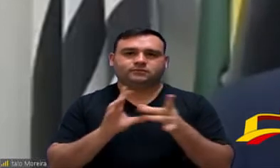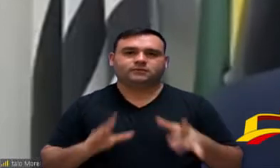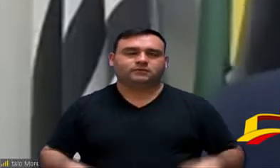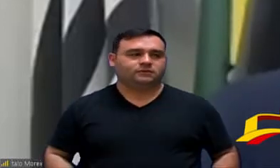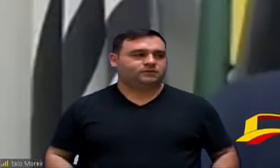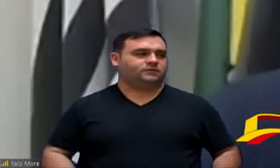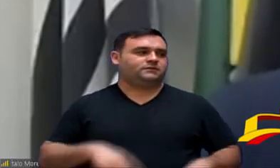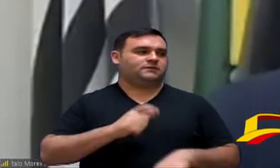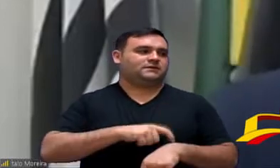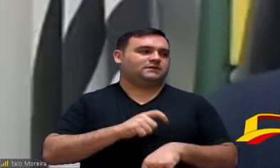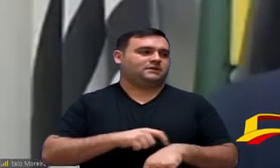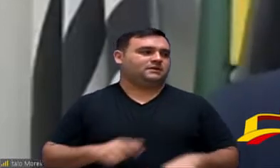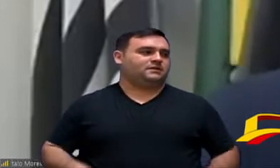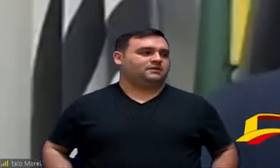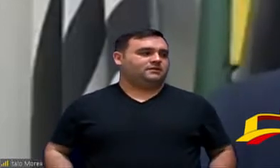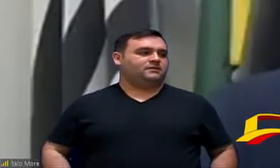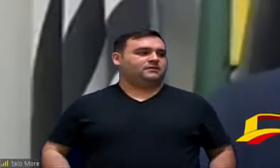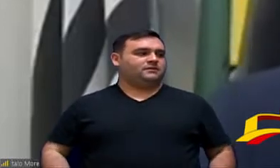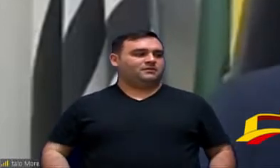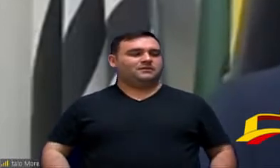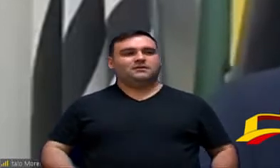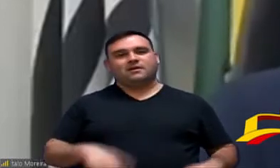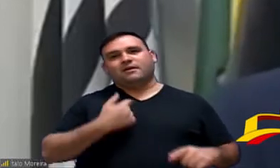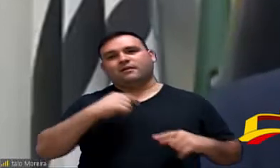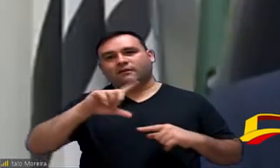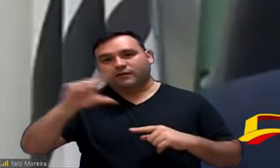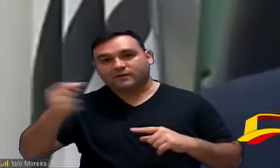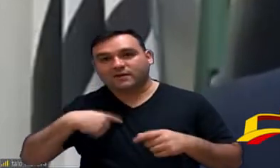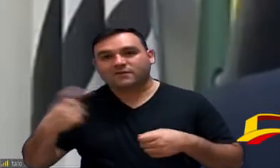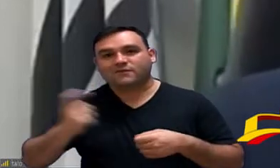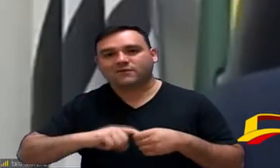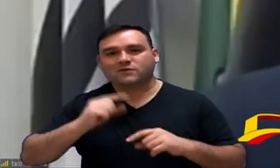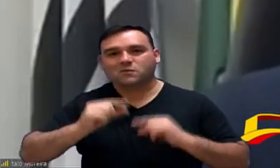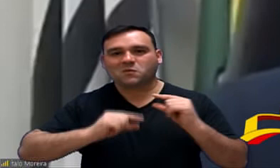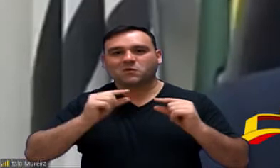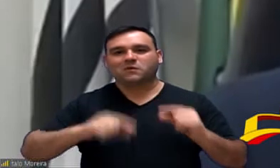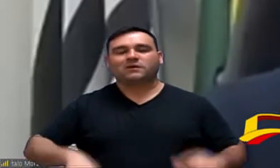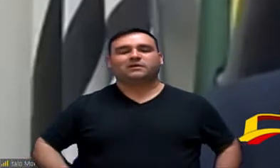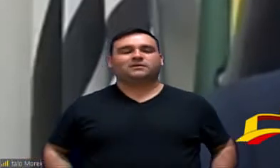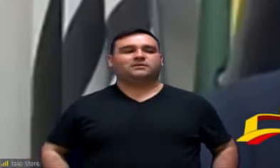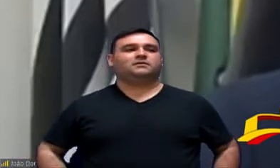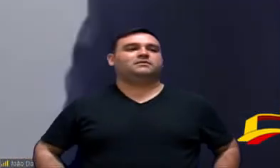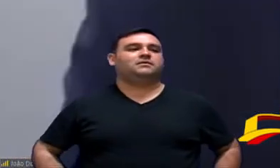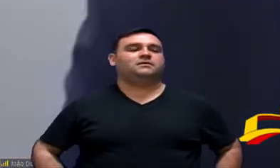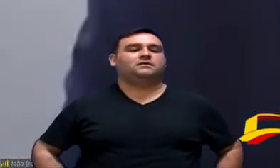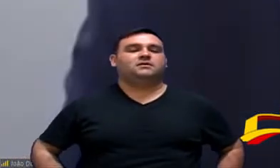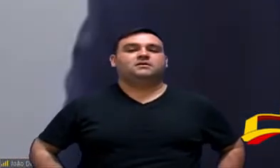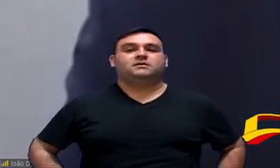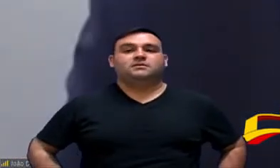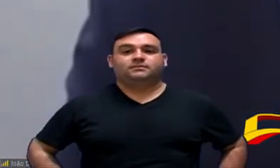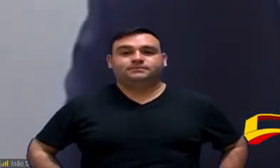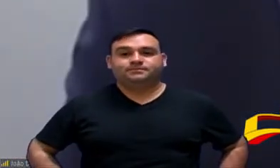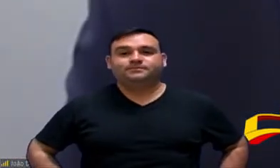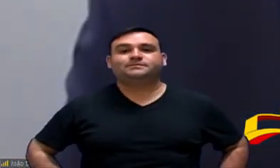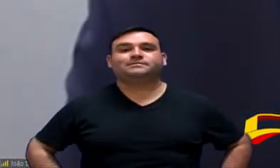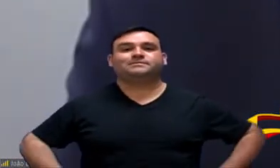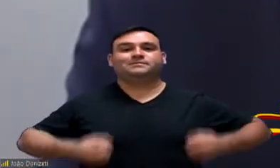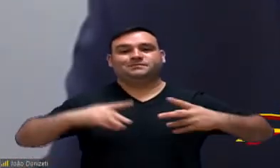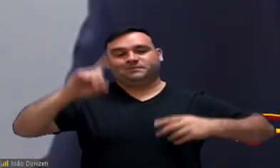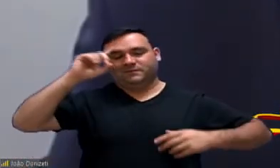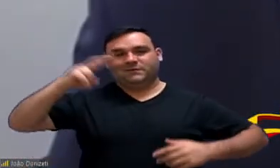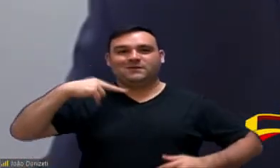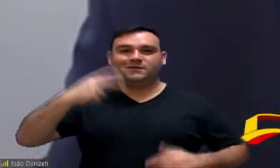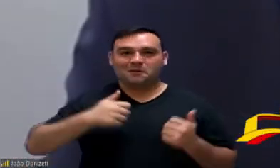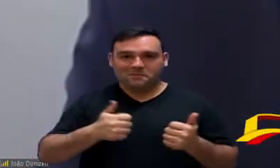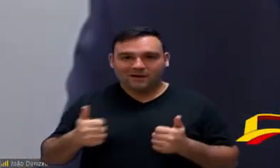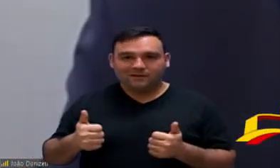eu fiquei um tempinho fora, com a Covid, então voltando aos pouquinhos. Bom dia, vereador. Como vai? Bom dia, vereador.